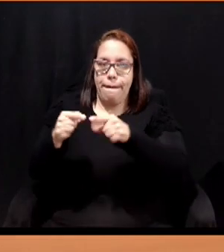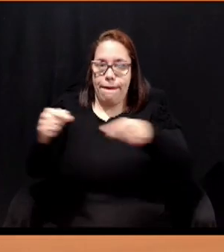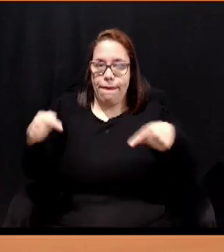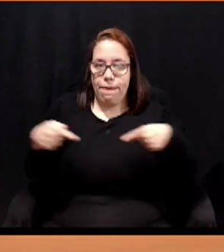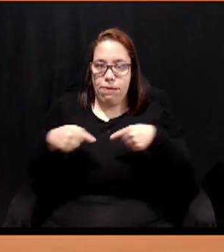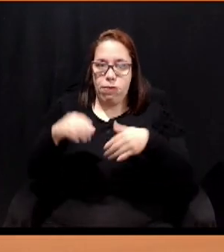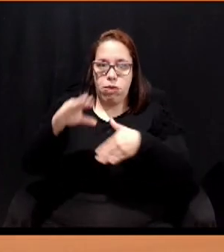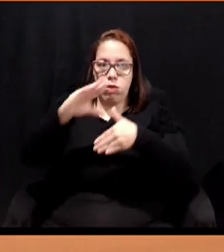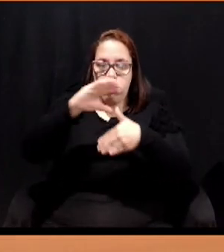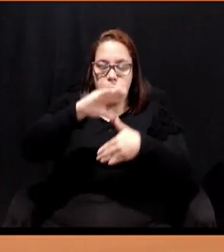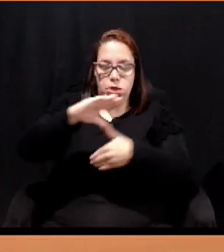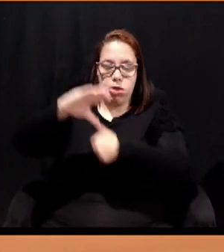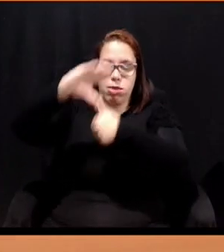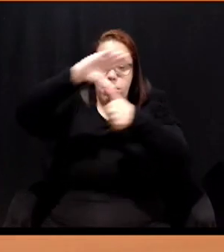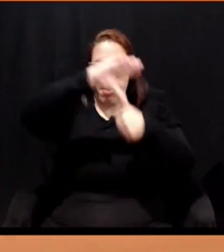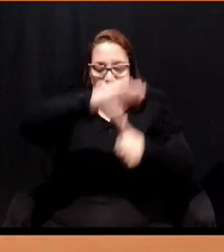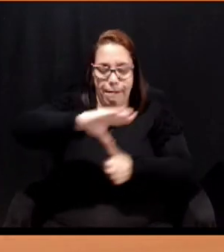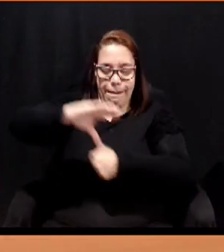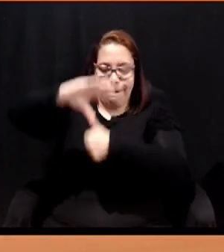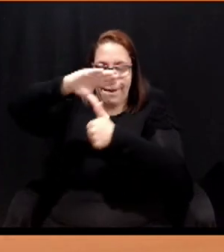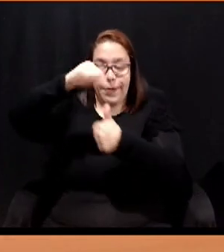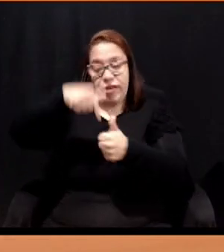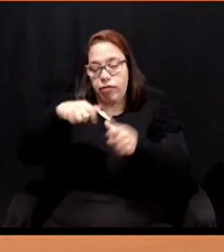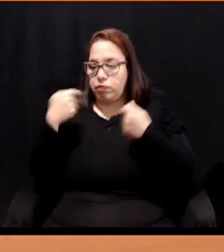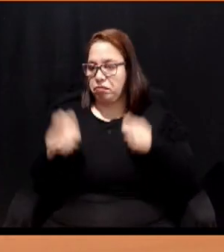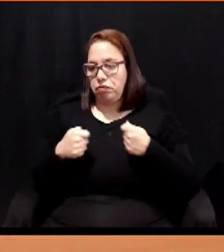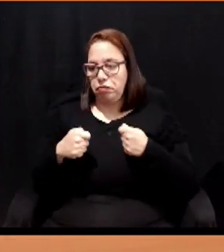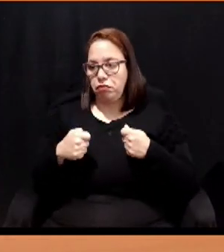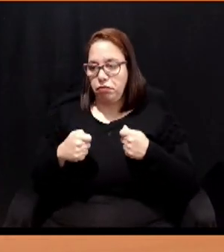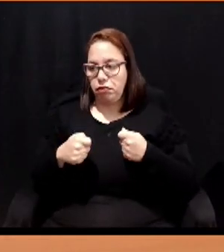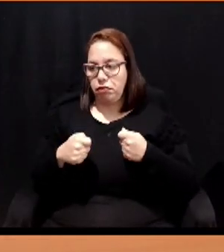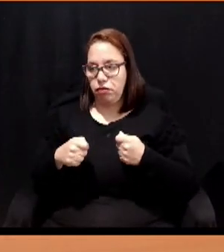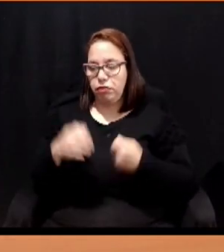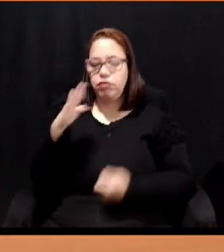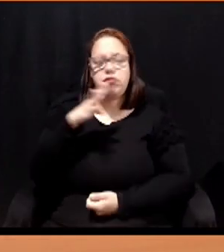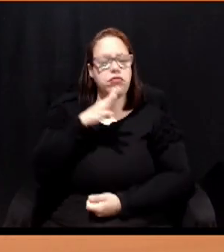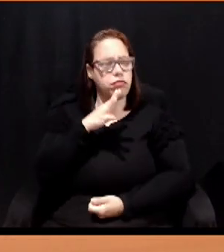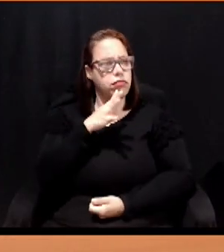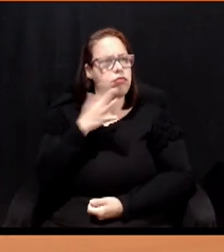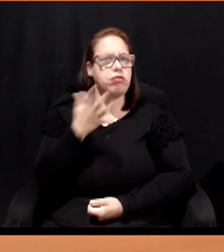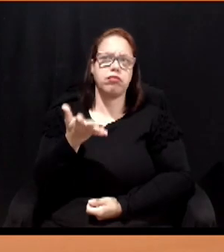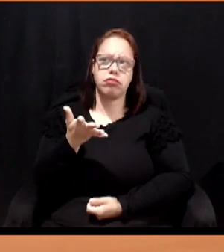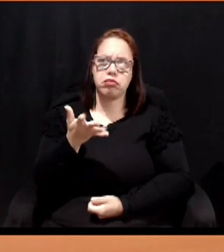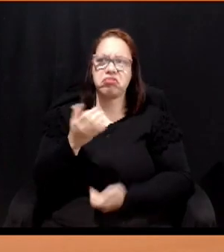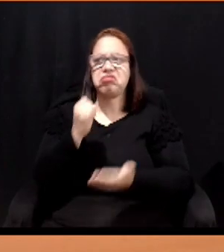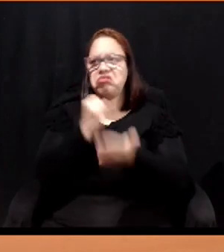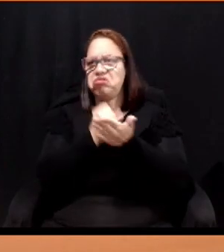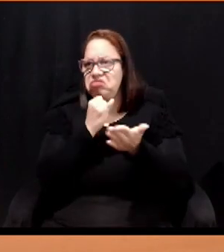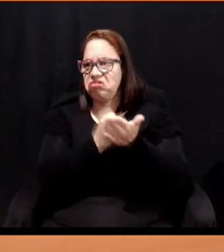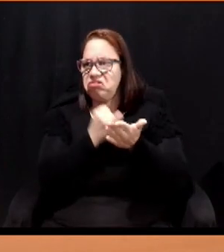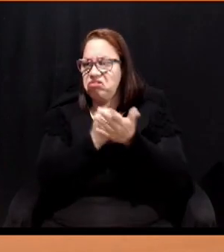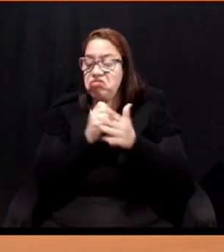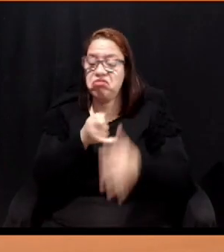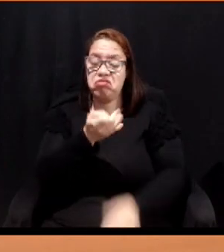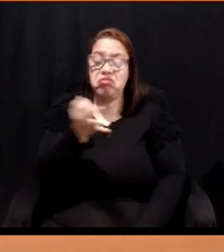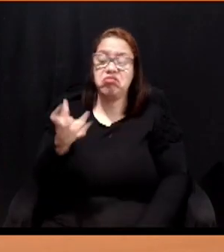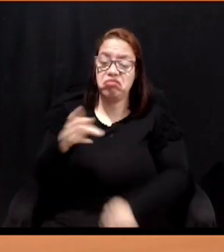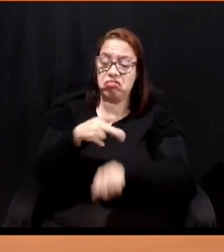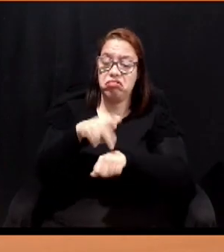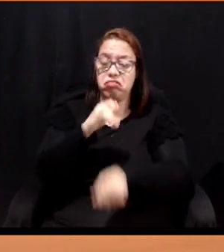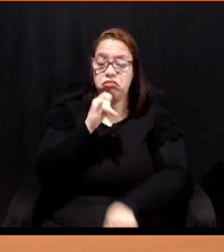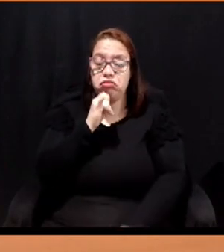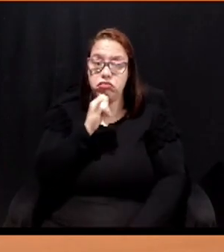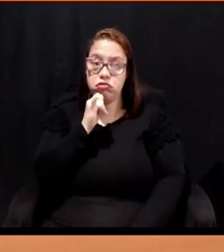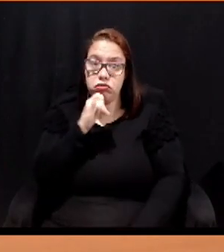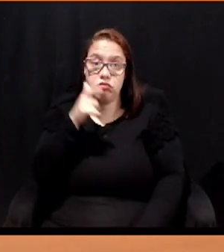Sul, a gente precisa ter esse conhecimento, né, de que são os impostos, quais são os países, por exemplo, que a gente consegue